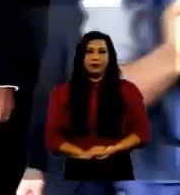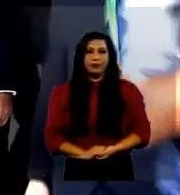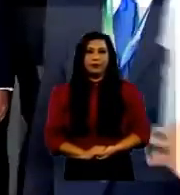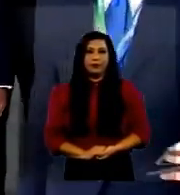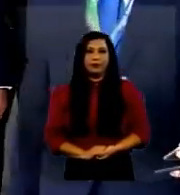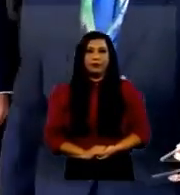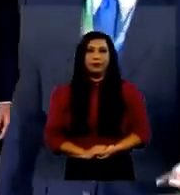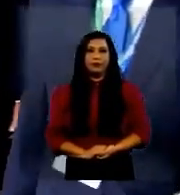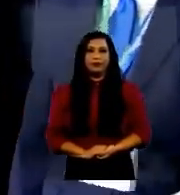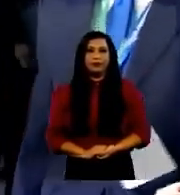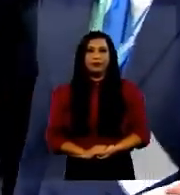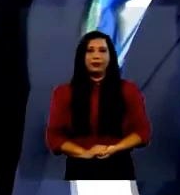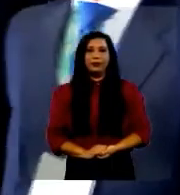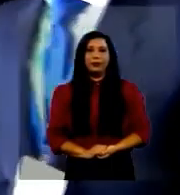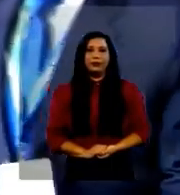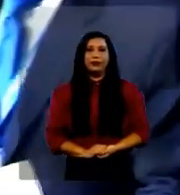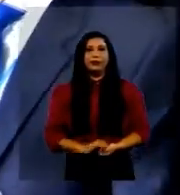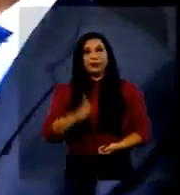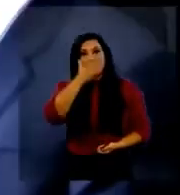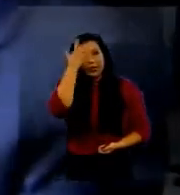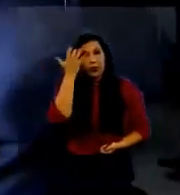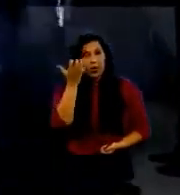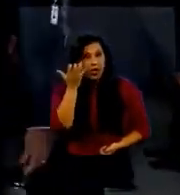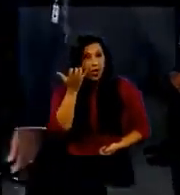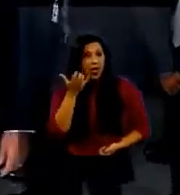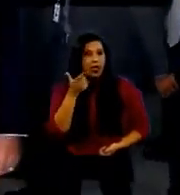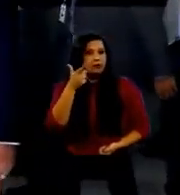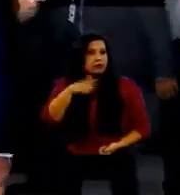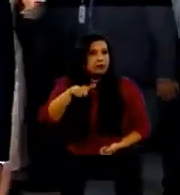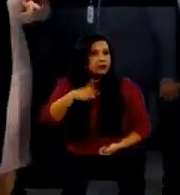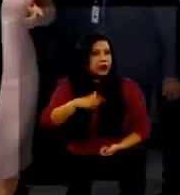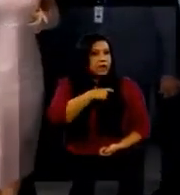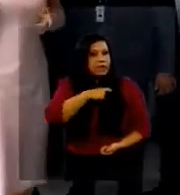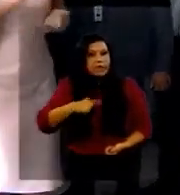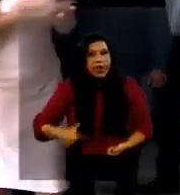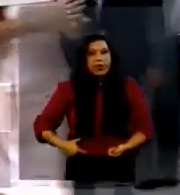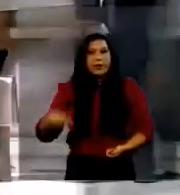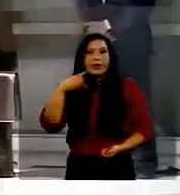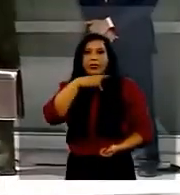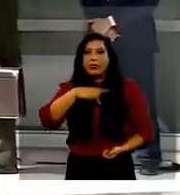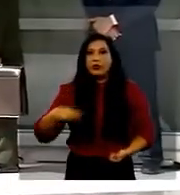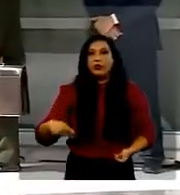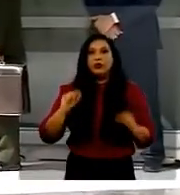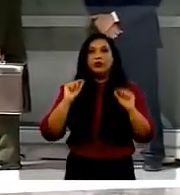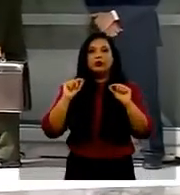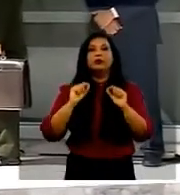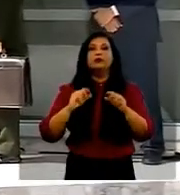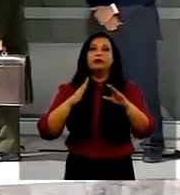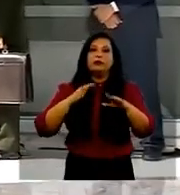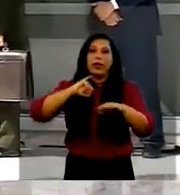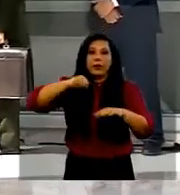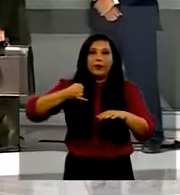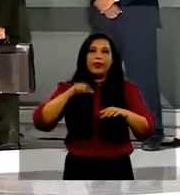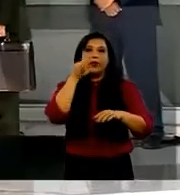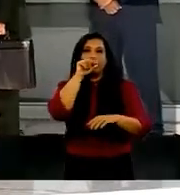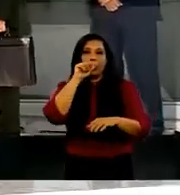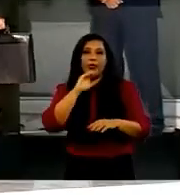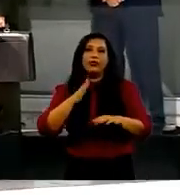Olha, quem quiser saber mais um pouco sobre a faixa presidencial, Acesse lá o nosso Twitter,